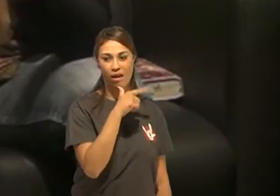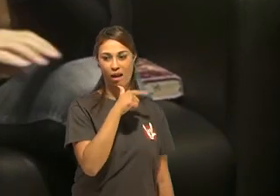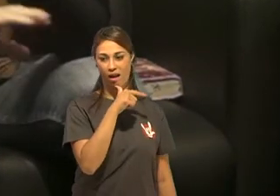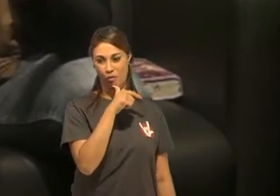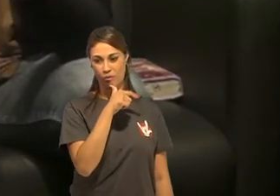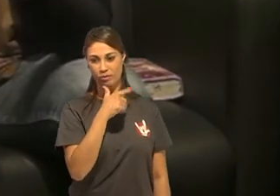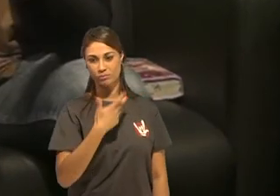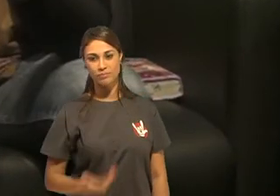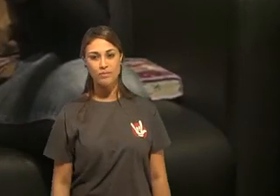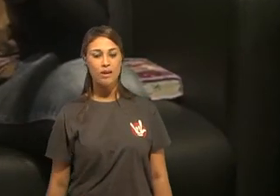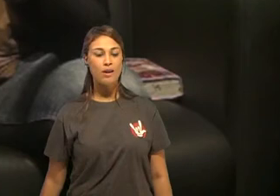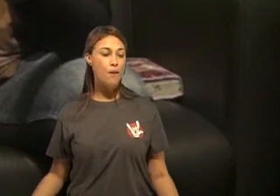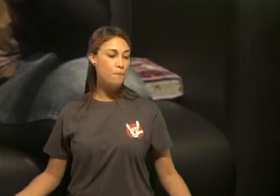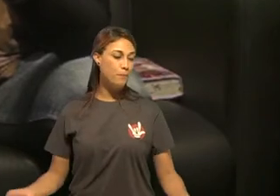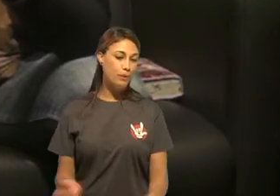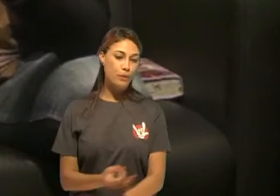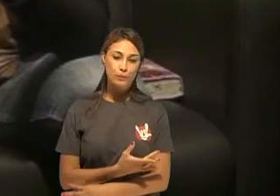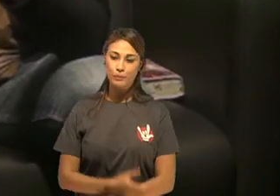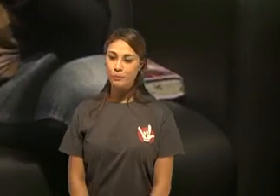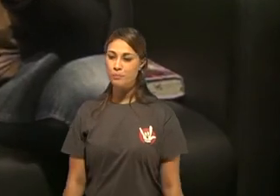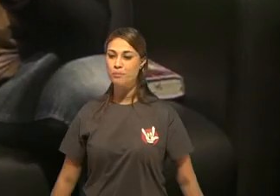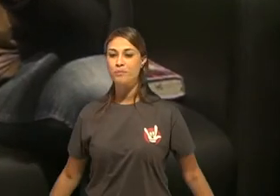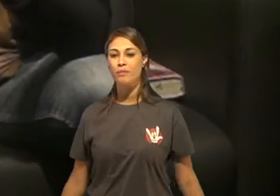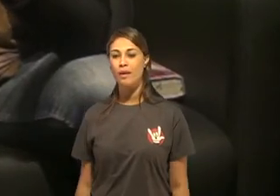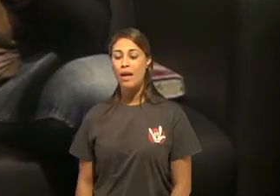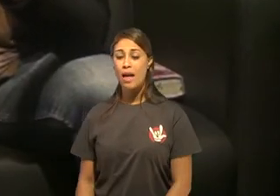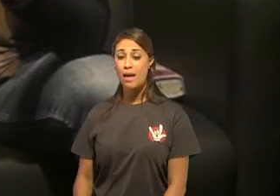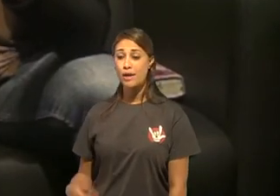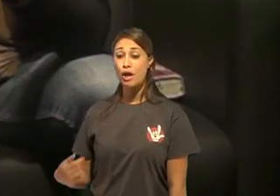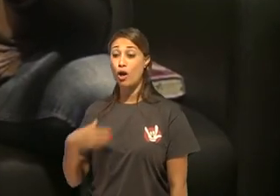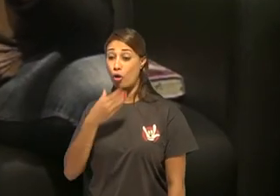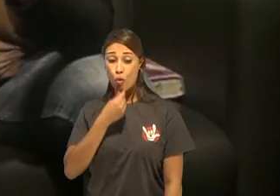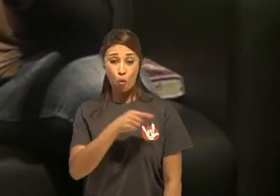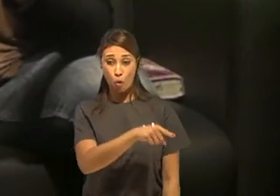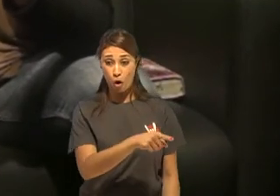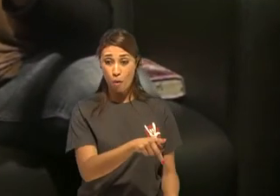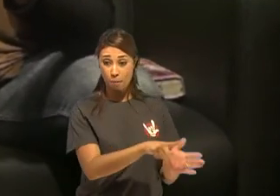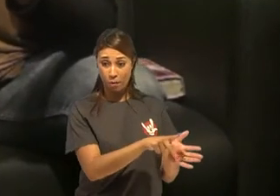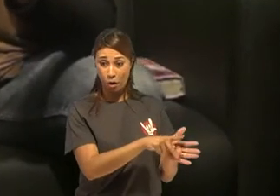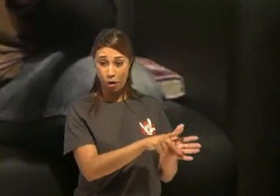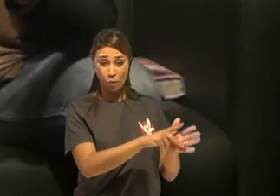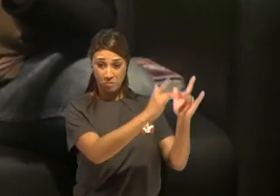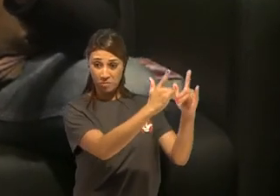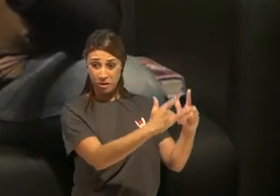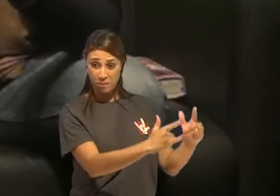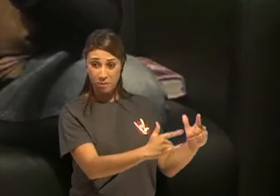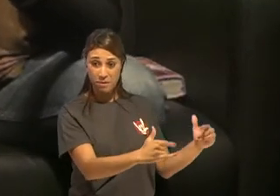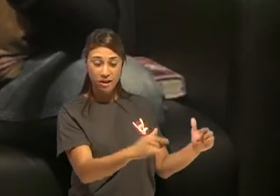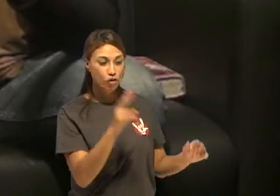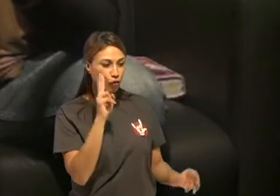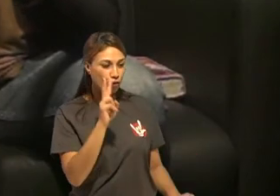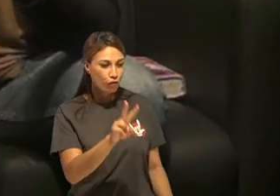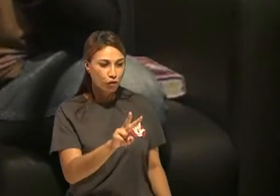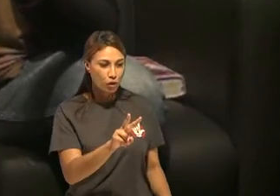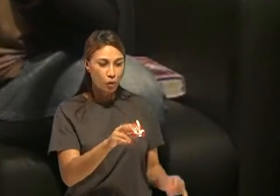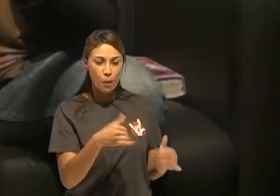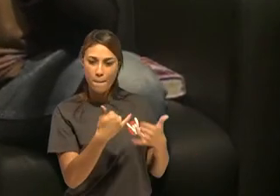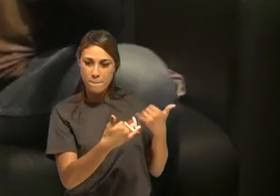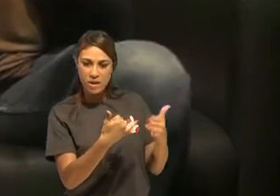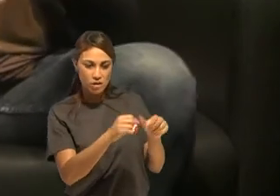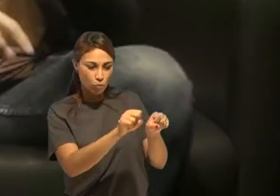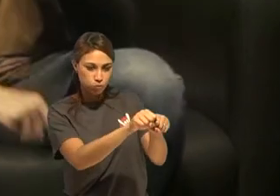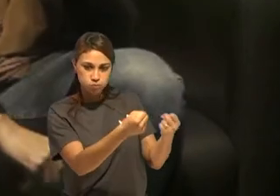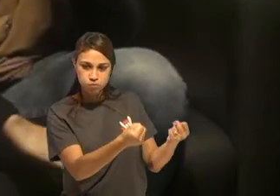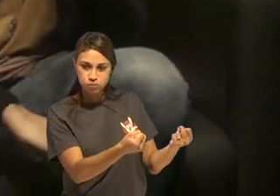ali acabou. Aí o cara já que estava economizando com salsicha, você imagina a hora que ele viu um pedalinho dele afundando. Ele queria pôr nós para correr do